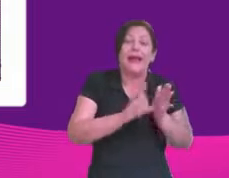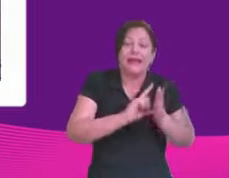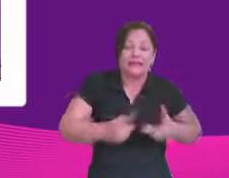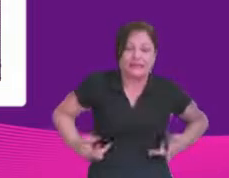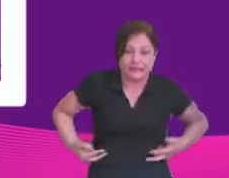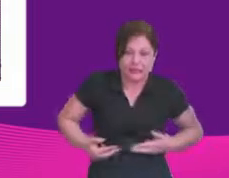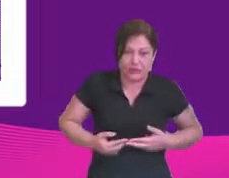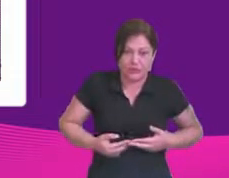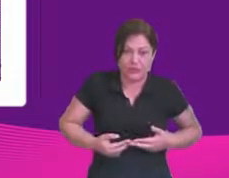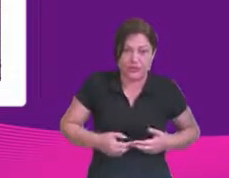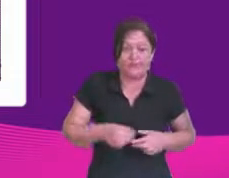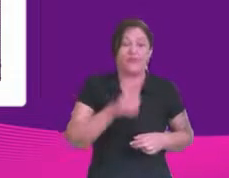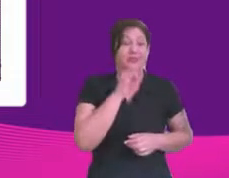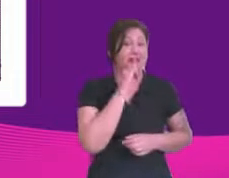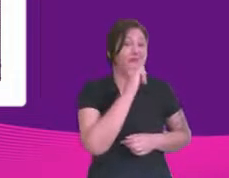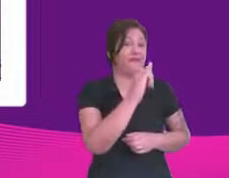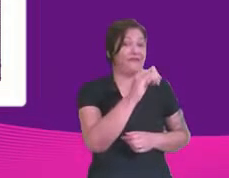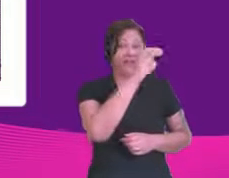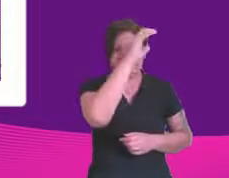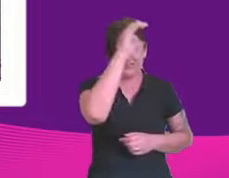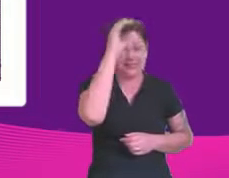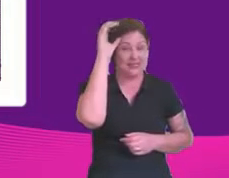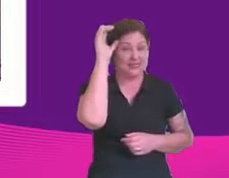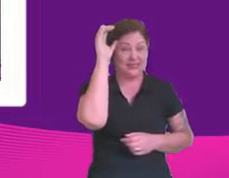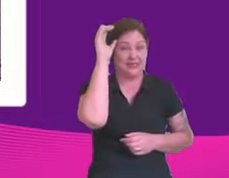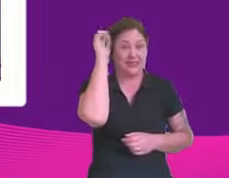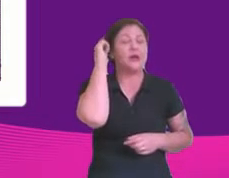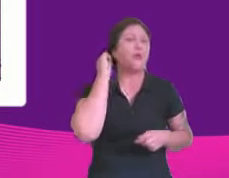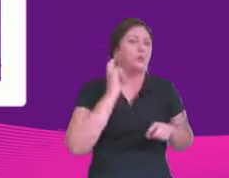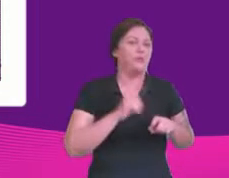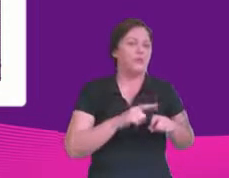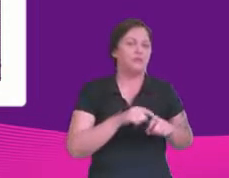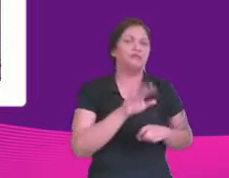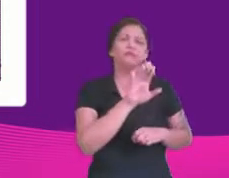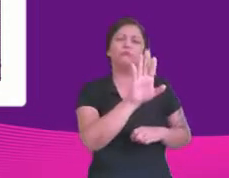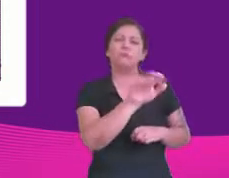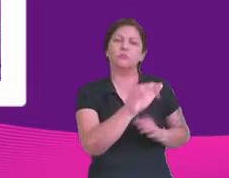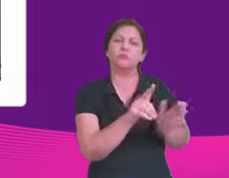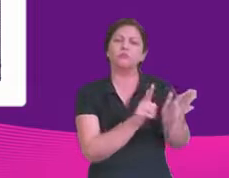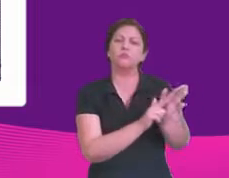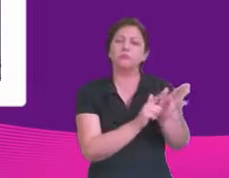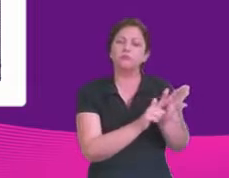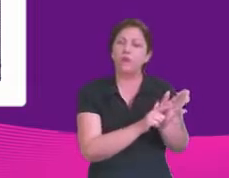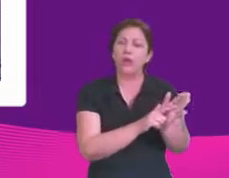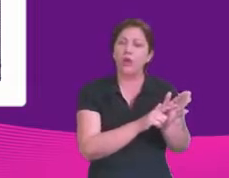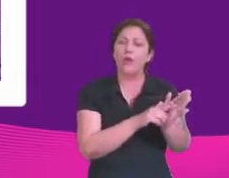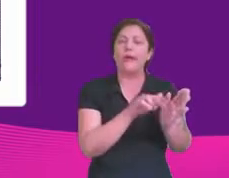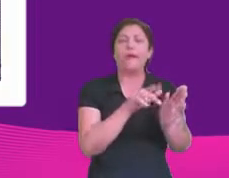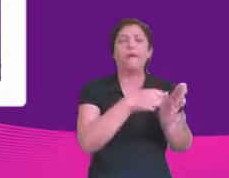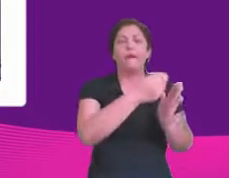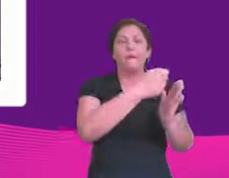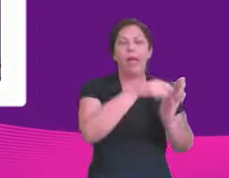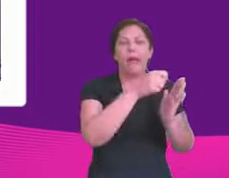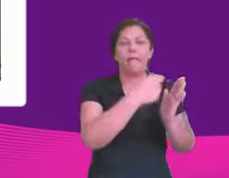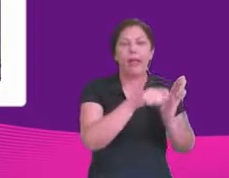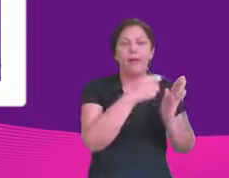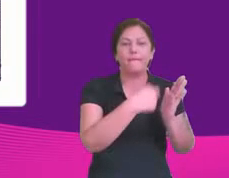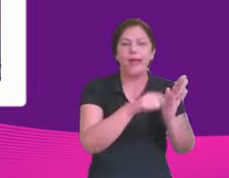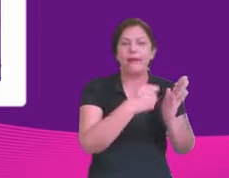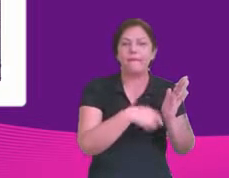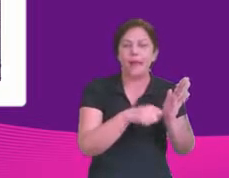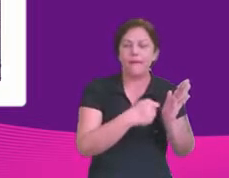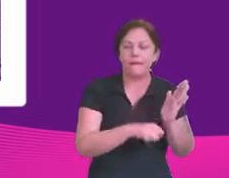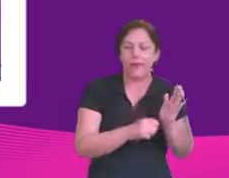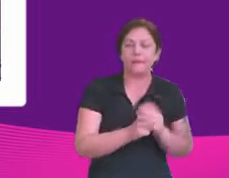paciente também tem avaliação com oncologista para avaliação da droga e a avaliação cardiológica e